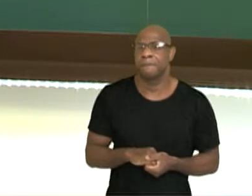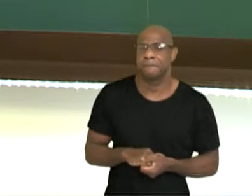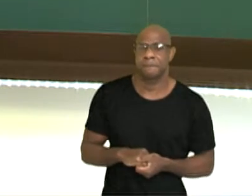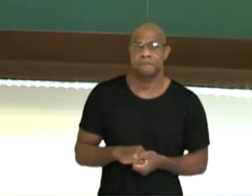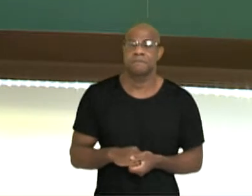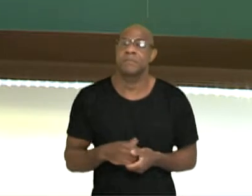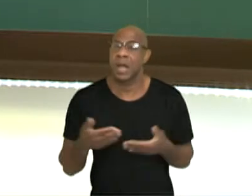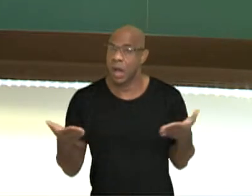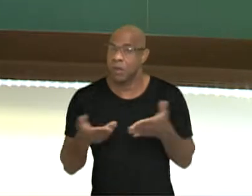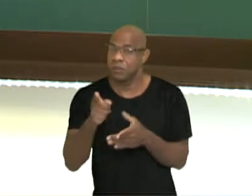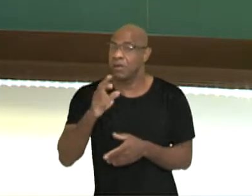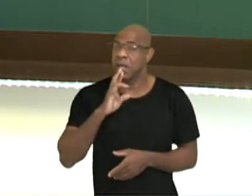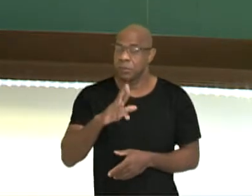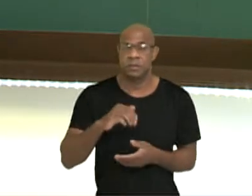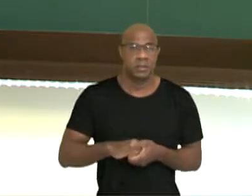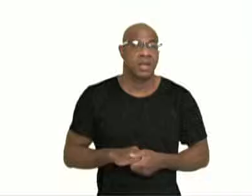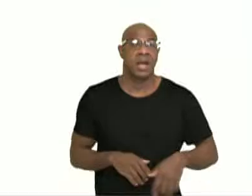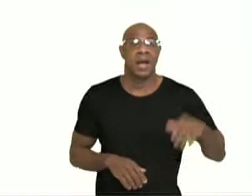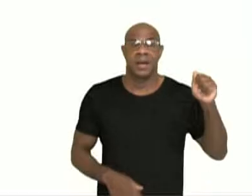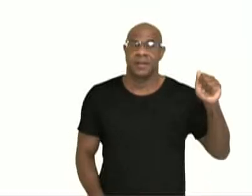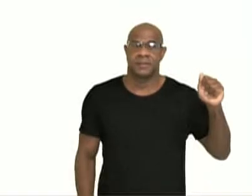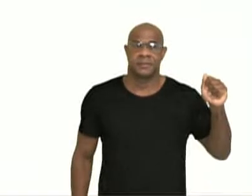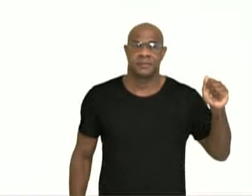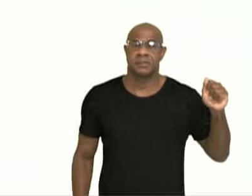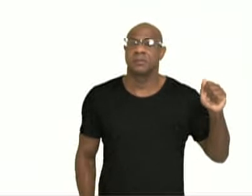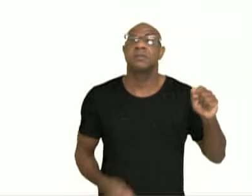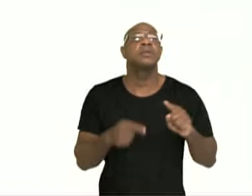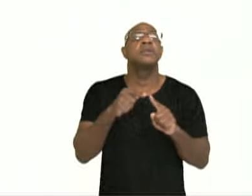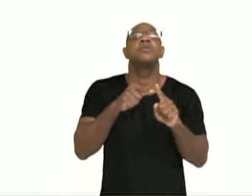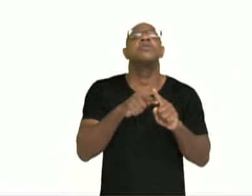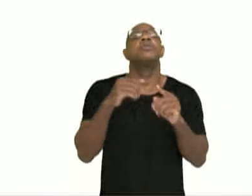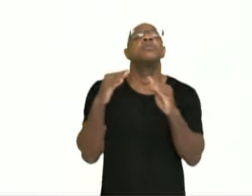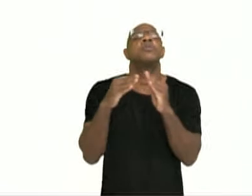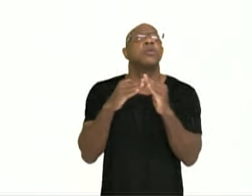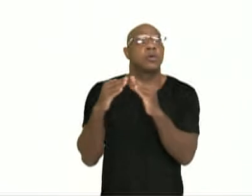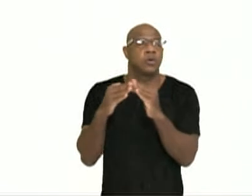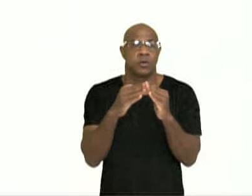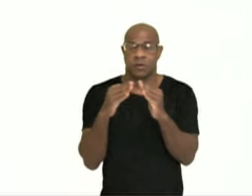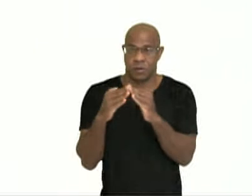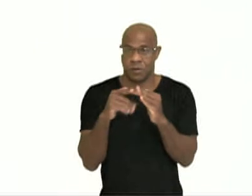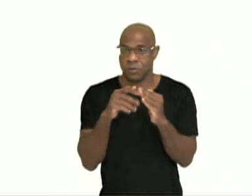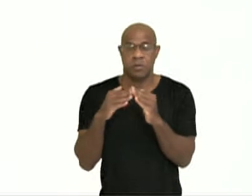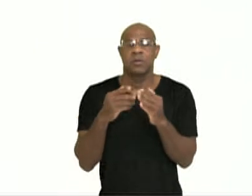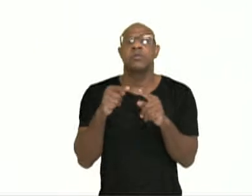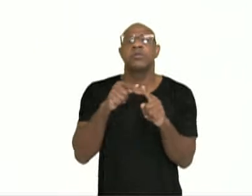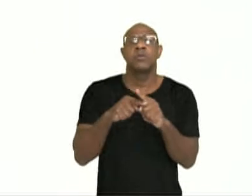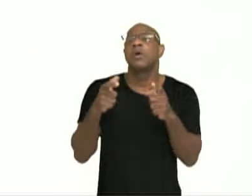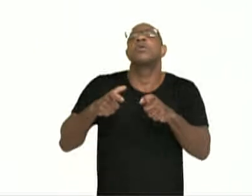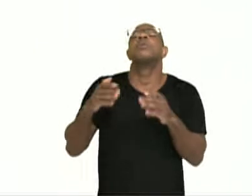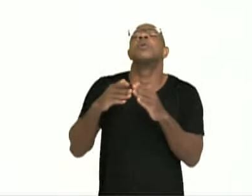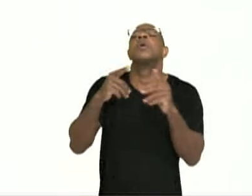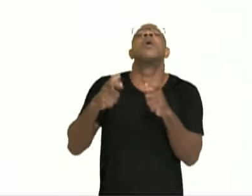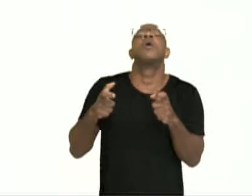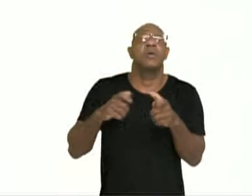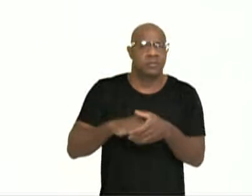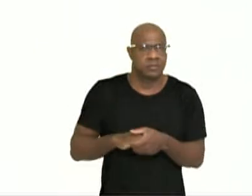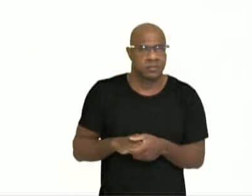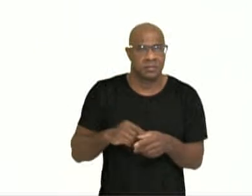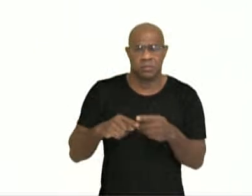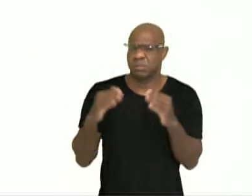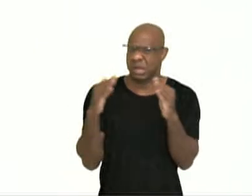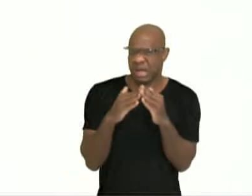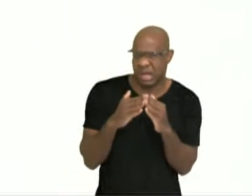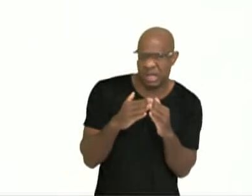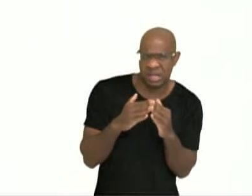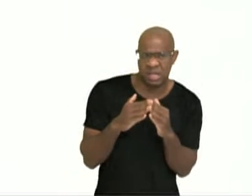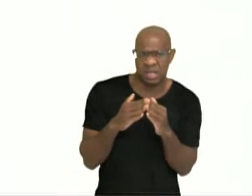O que eu quero que você me responda? Letra A. Que tipo de moradia Jaime vive? Onde que ele mora? Ele mora numa